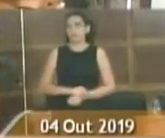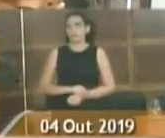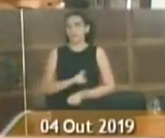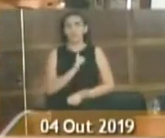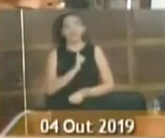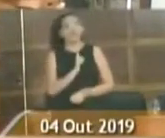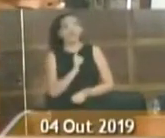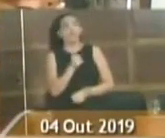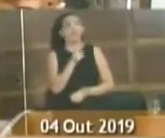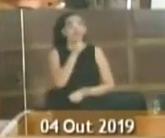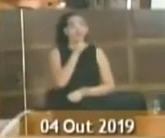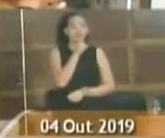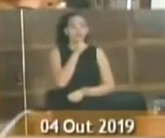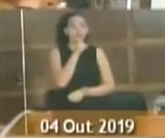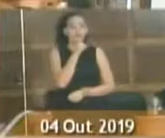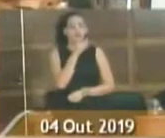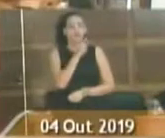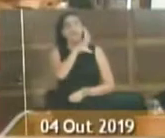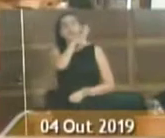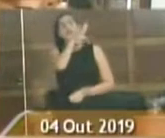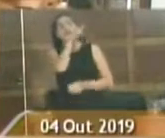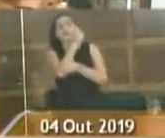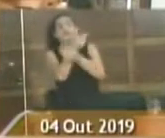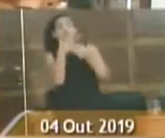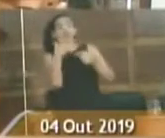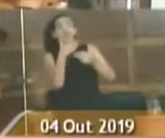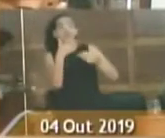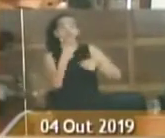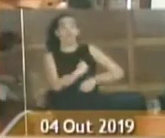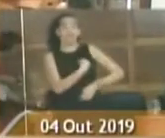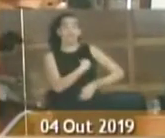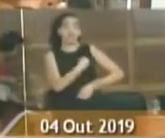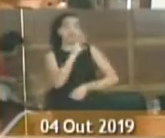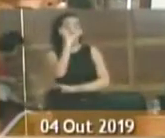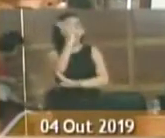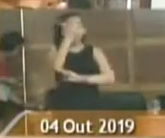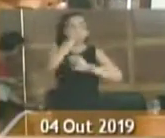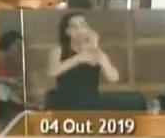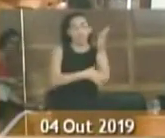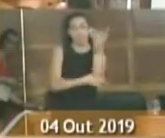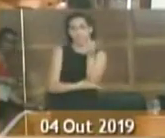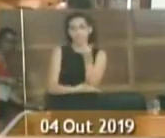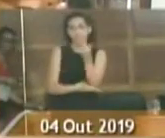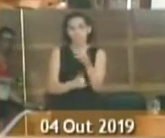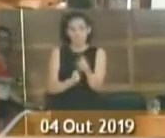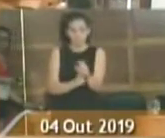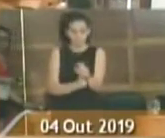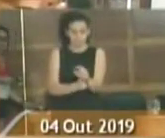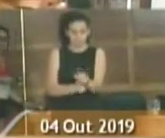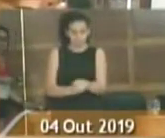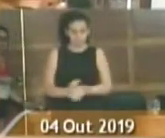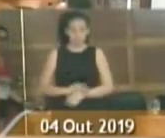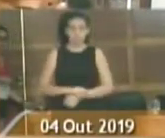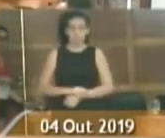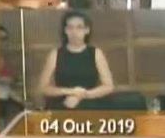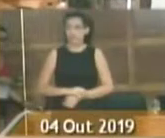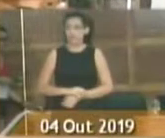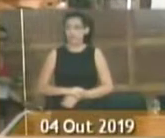gente tem, por exemplo, animais selvagens, animais que vivem soltos na natureza. Pode passar o